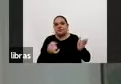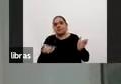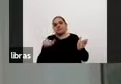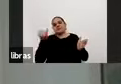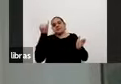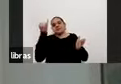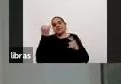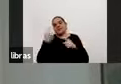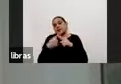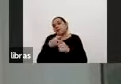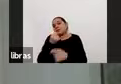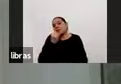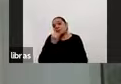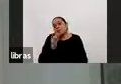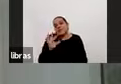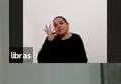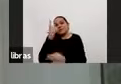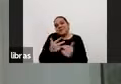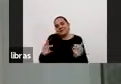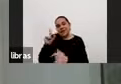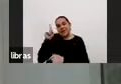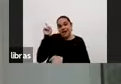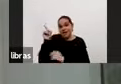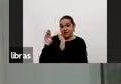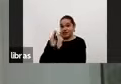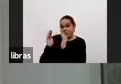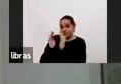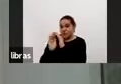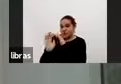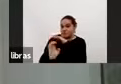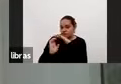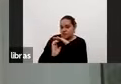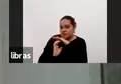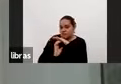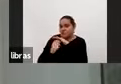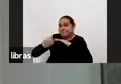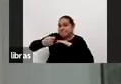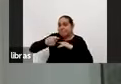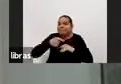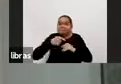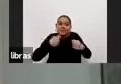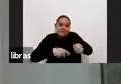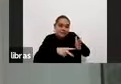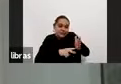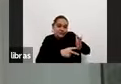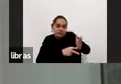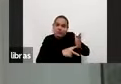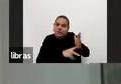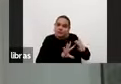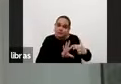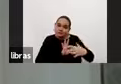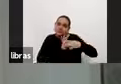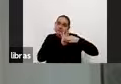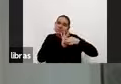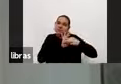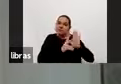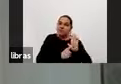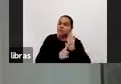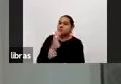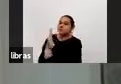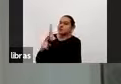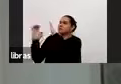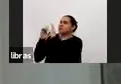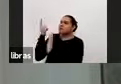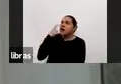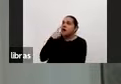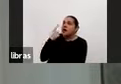aí na Renault tem muito a ver com isso mesmo, com a capacidade e com a necessidade dos sindicatos mostrar para a empresa que existem ferramentas